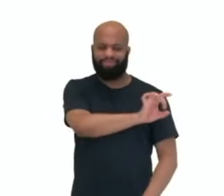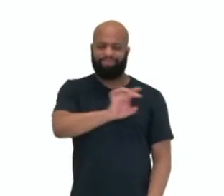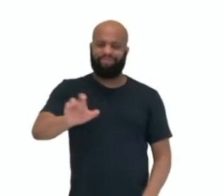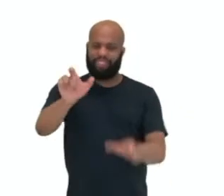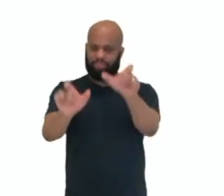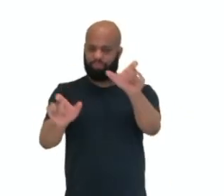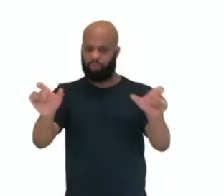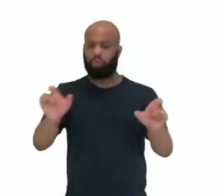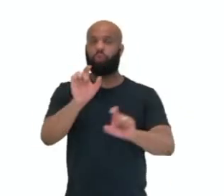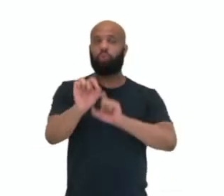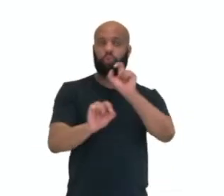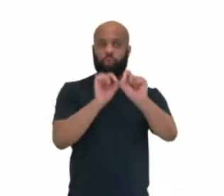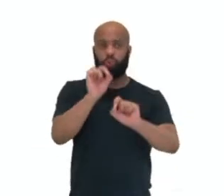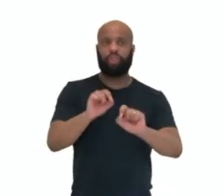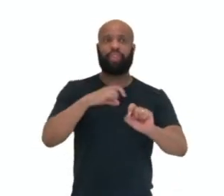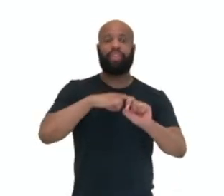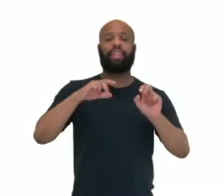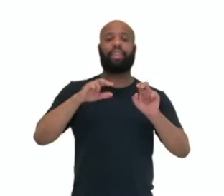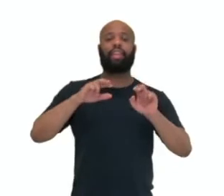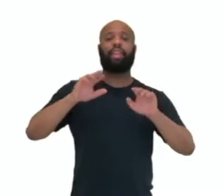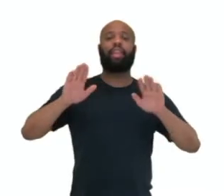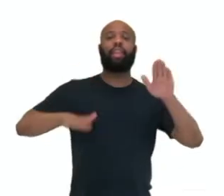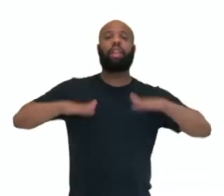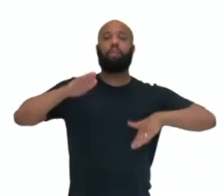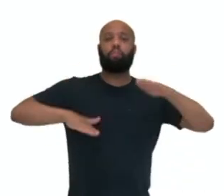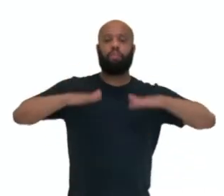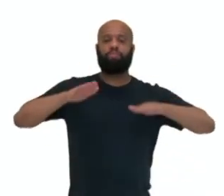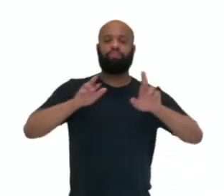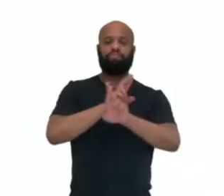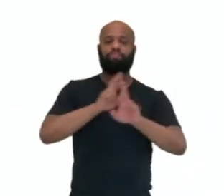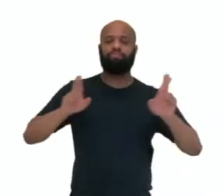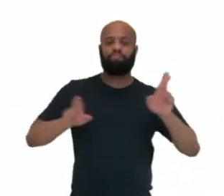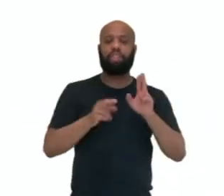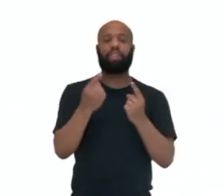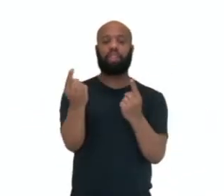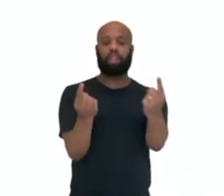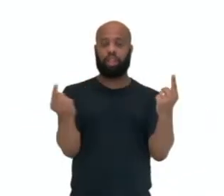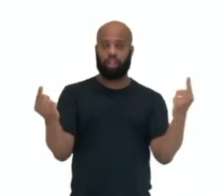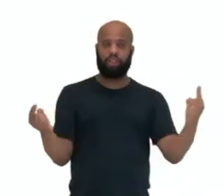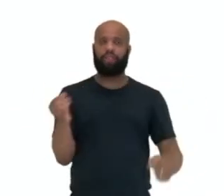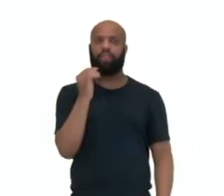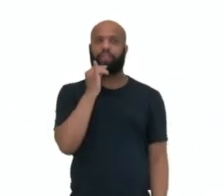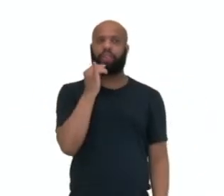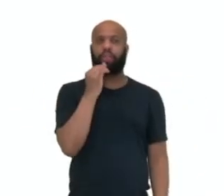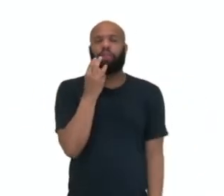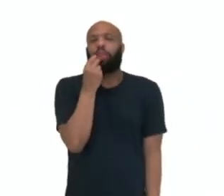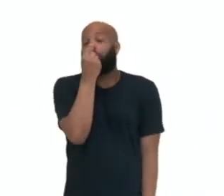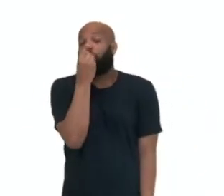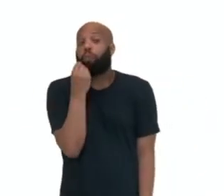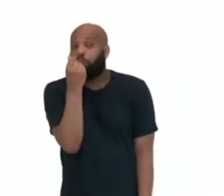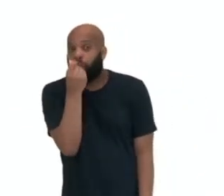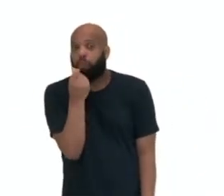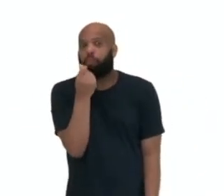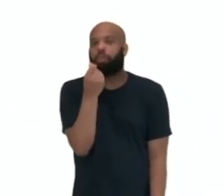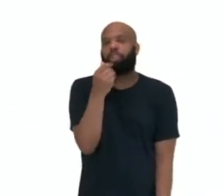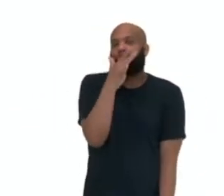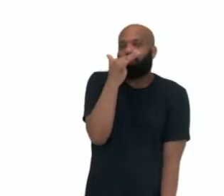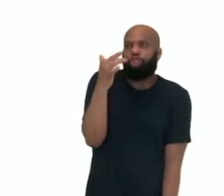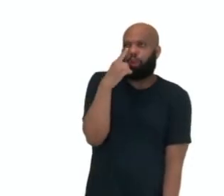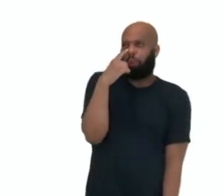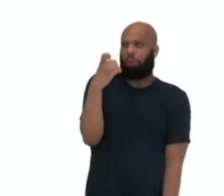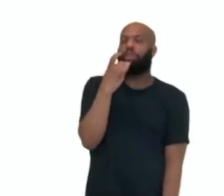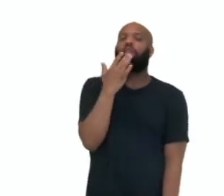sujeito, são em parte relativas e também subjetivas. Por exemplo, o sabor, o odor, a